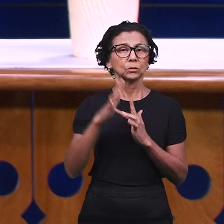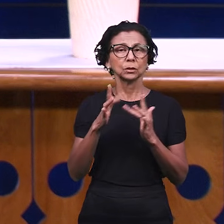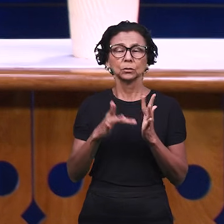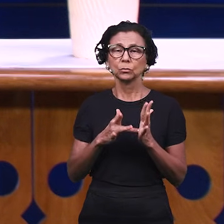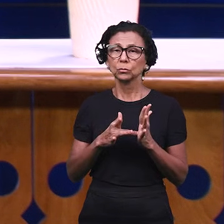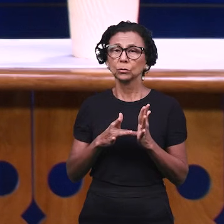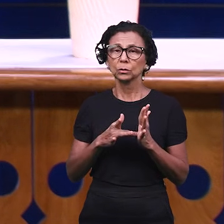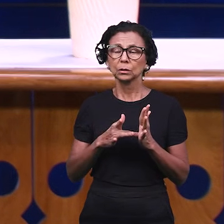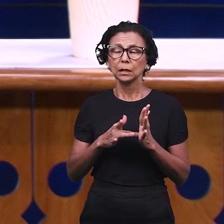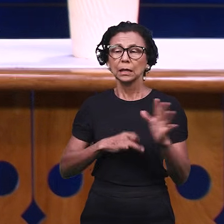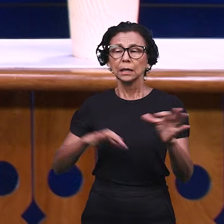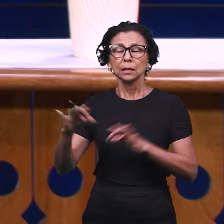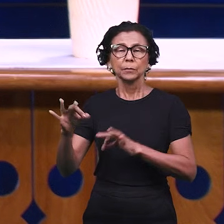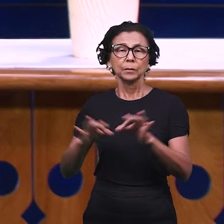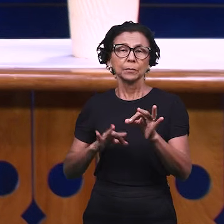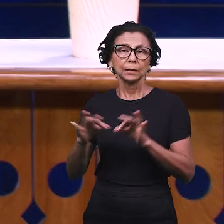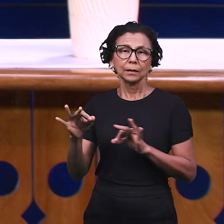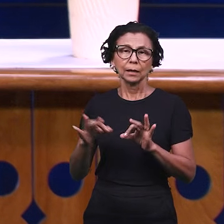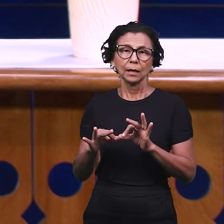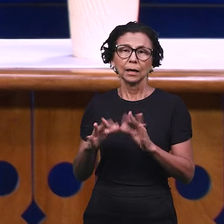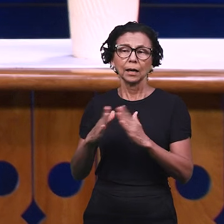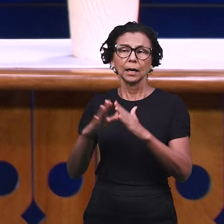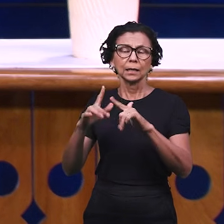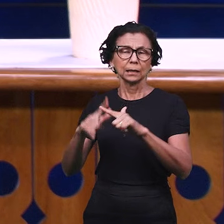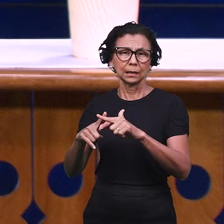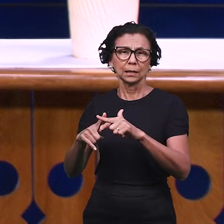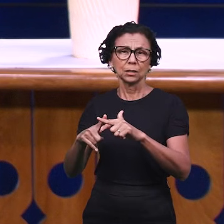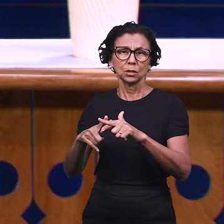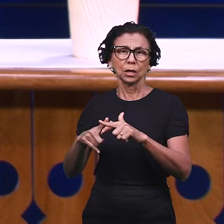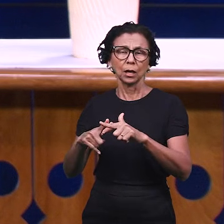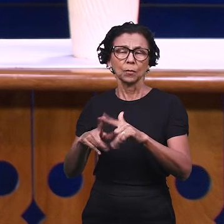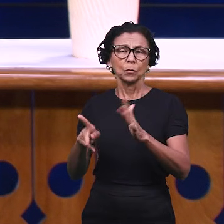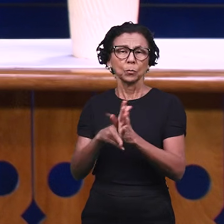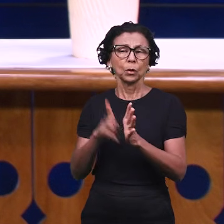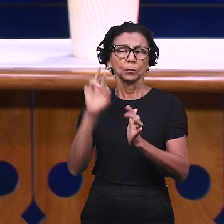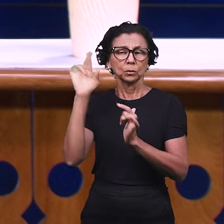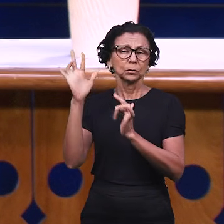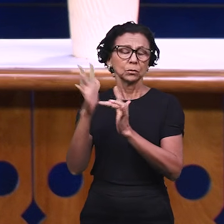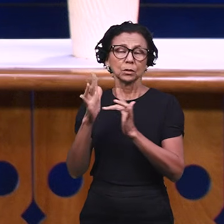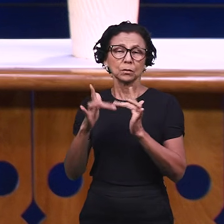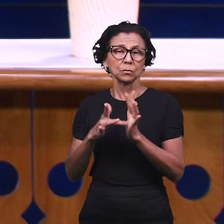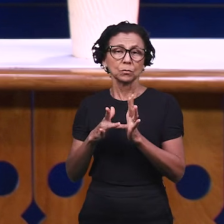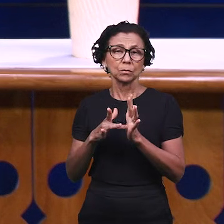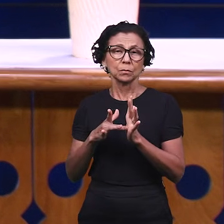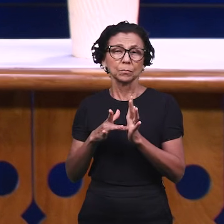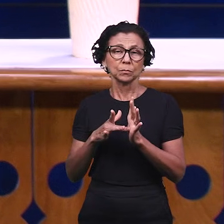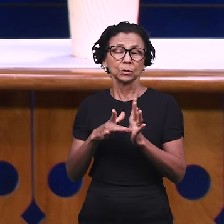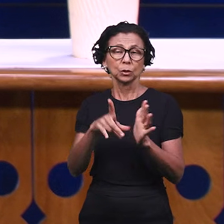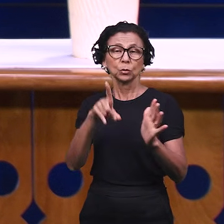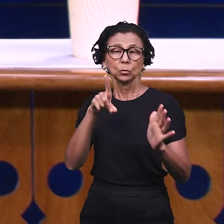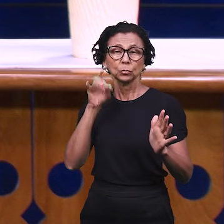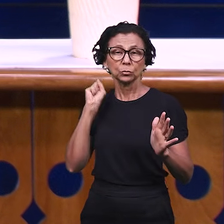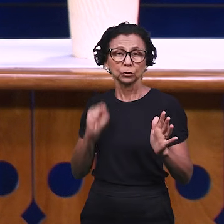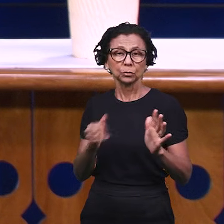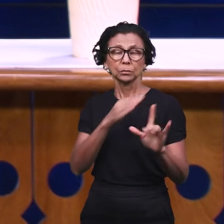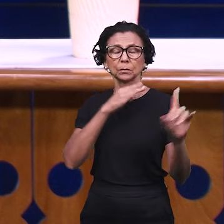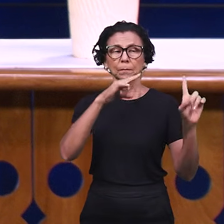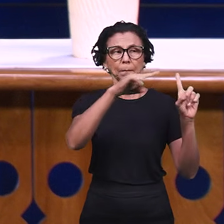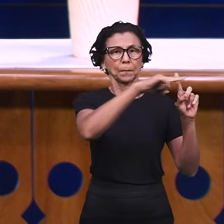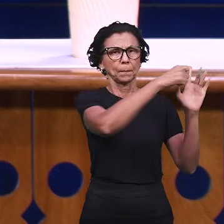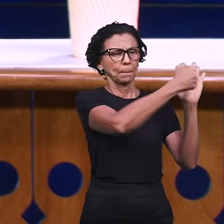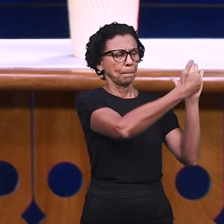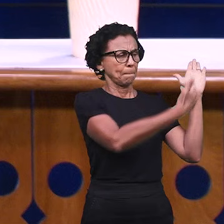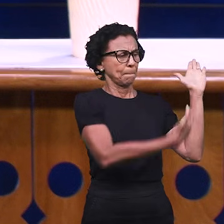igreja para Ele mesmo, porque Ele é o noivo. Ele é aquele que um dia deu a sua vida por nós, derramou o